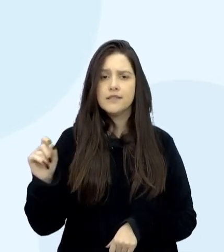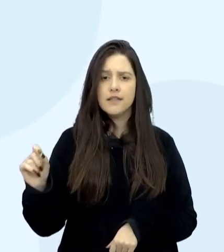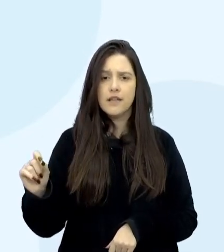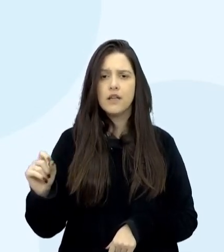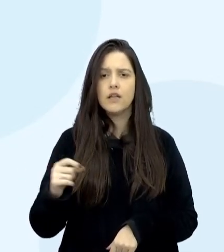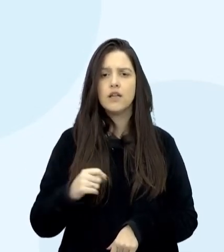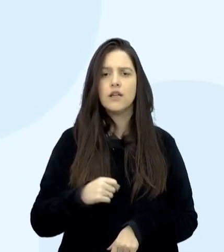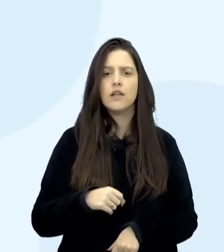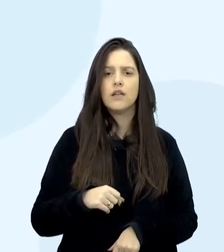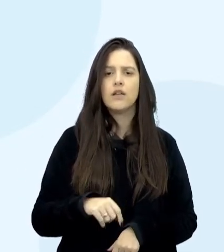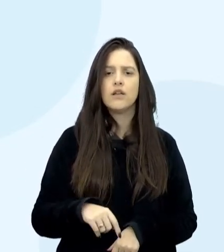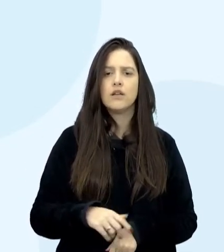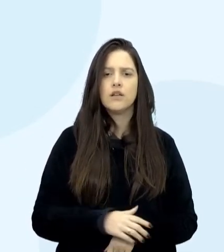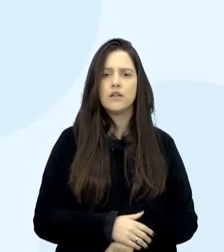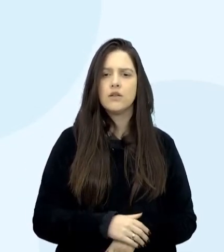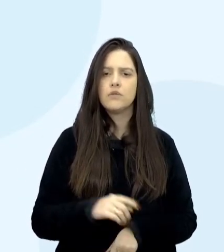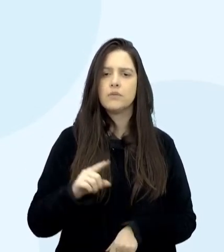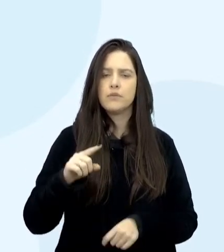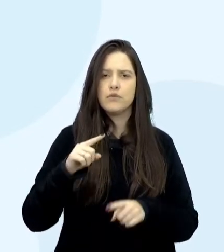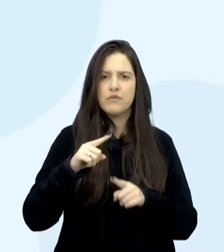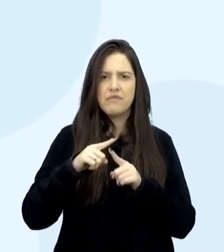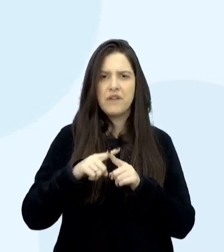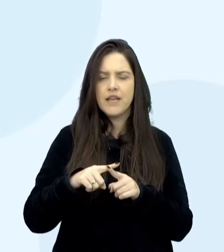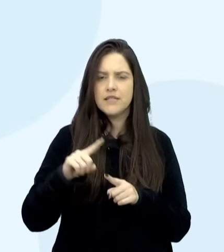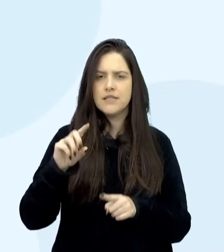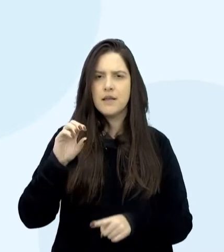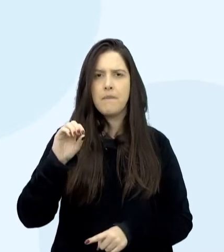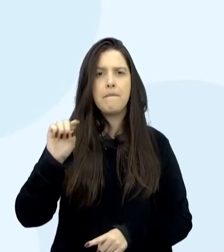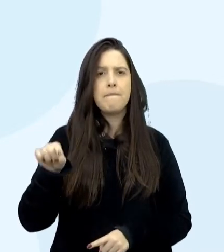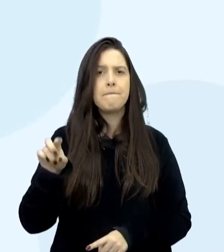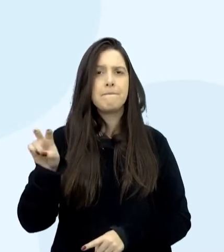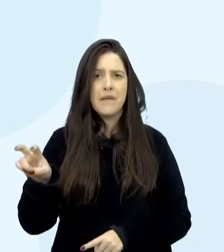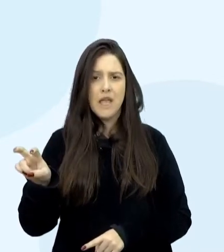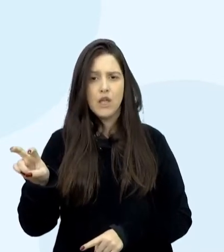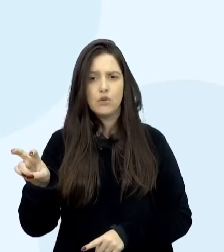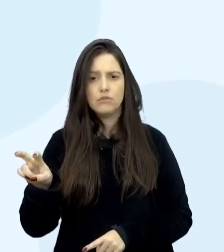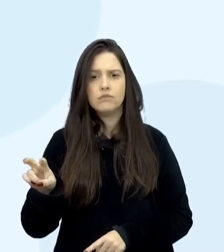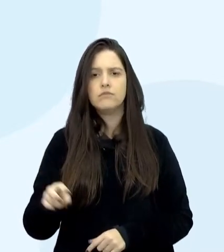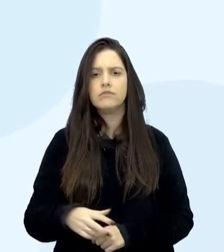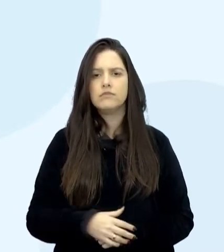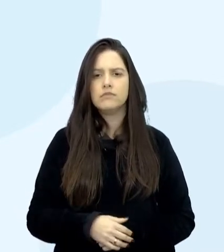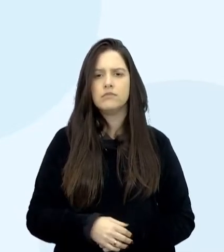Diminuí, eu multipliquei por meio ou dividi por 2. Então, a gente vai ter aí